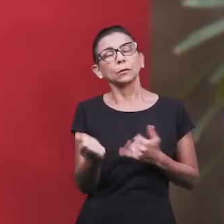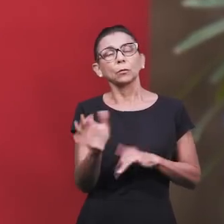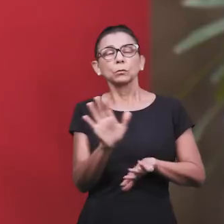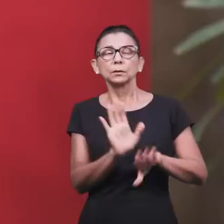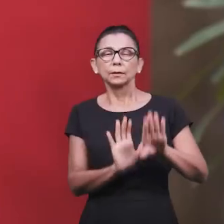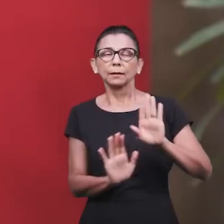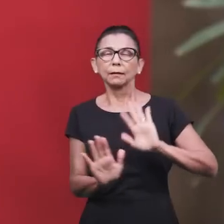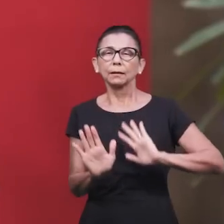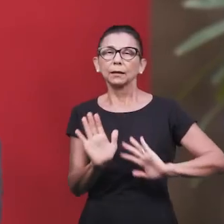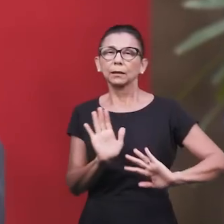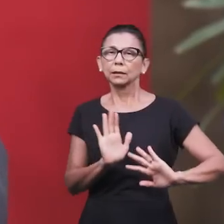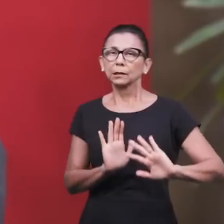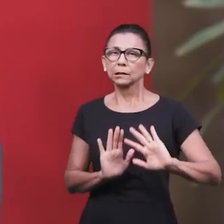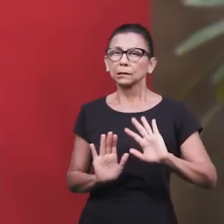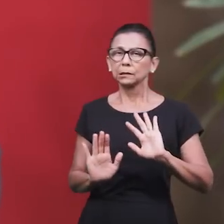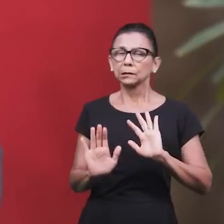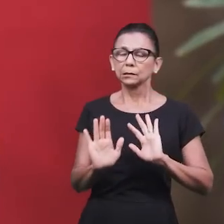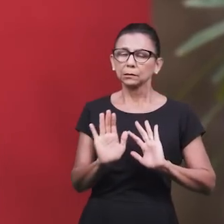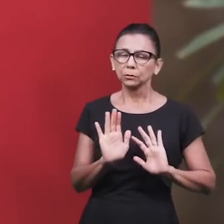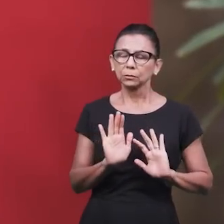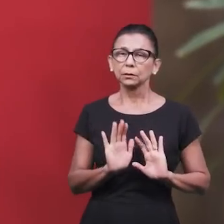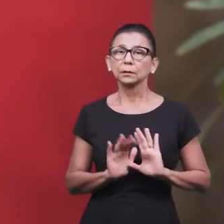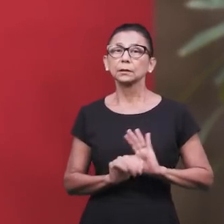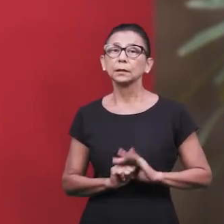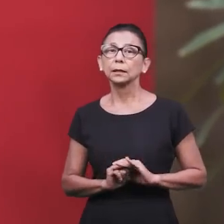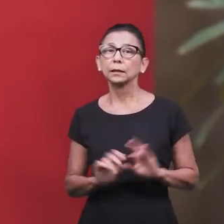com cuidado, né, de forma